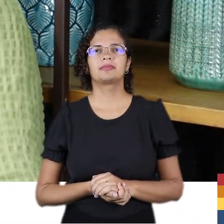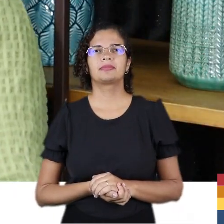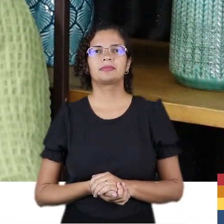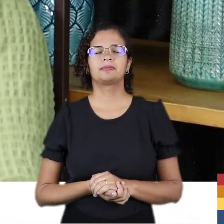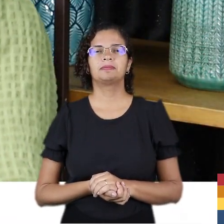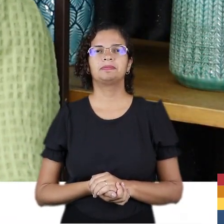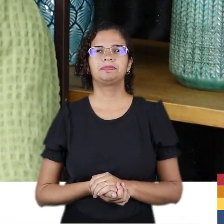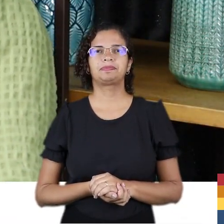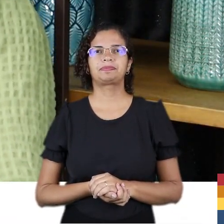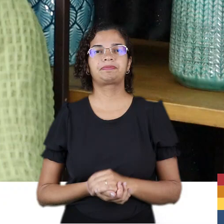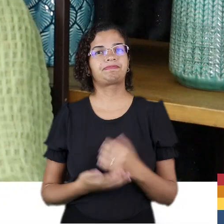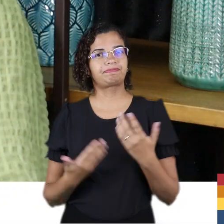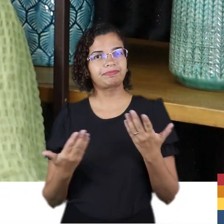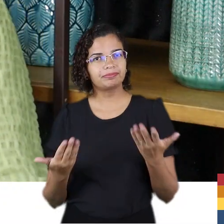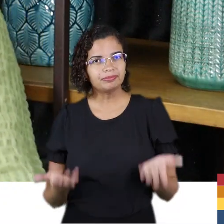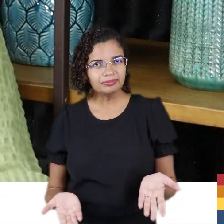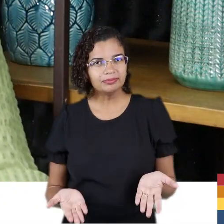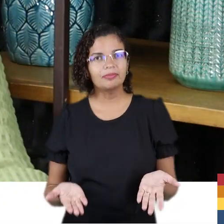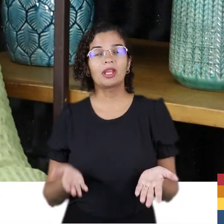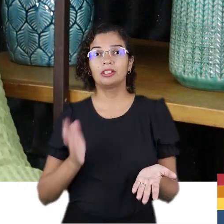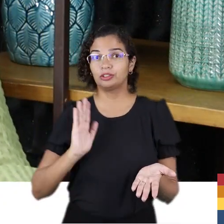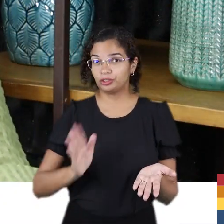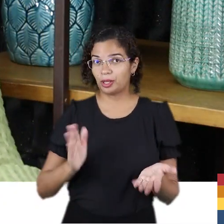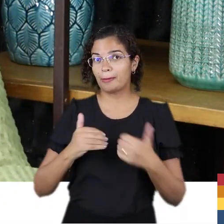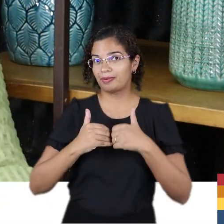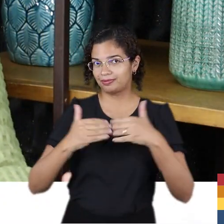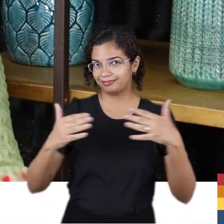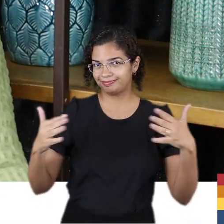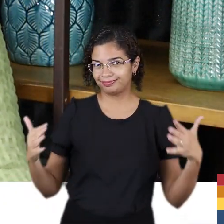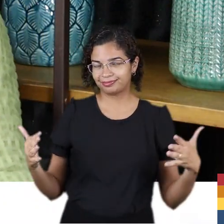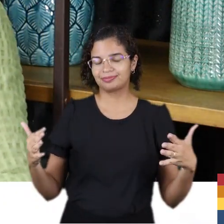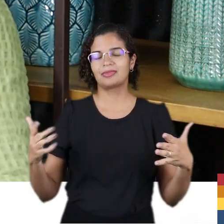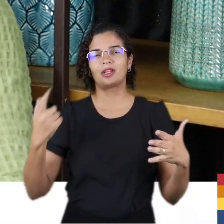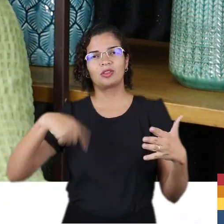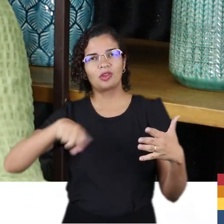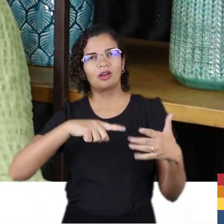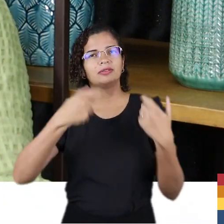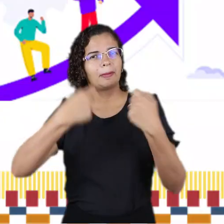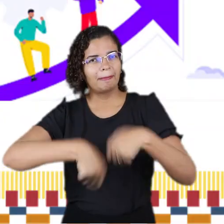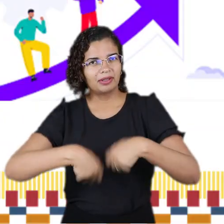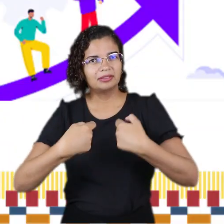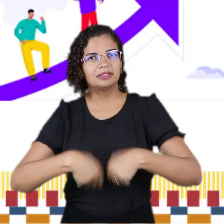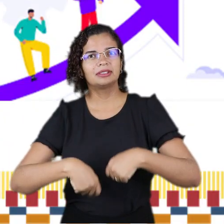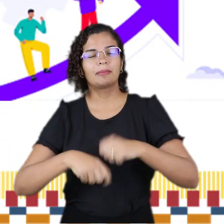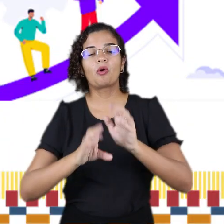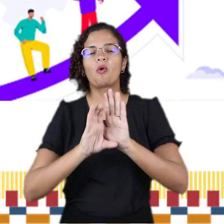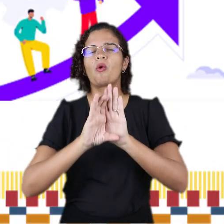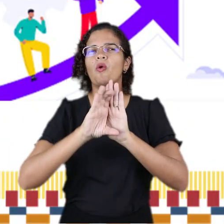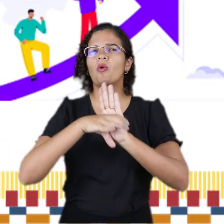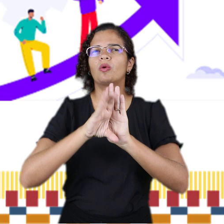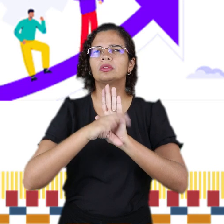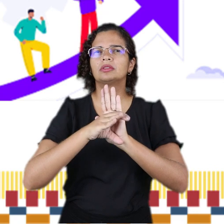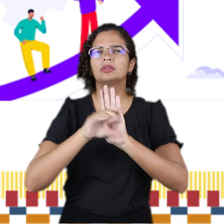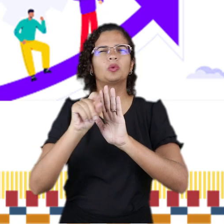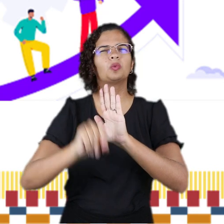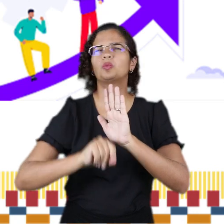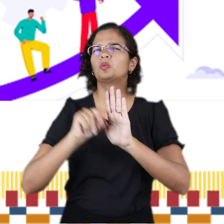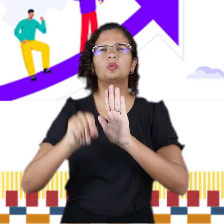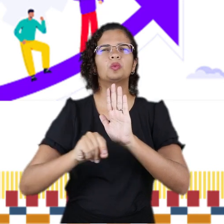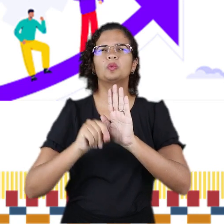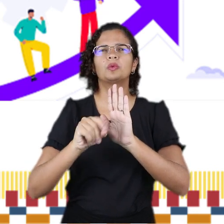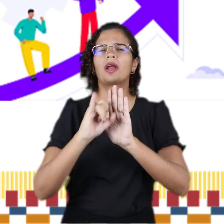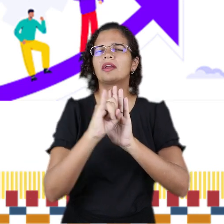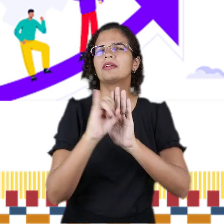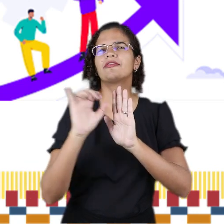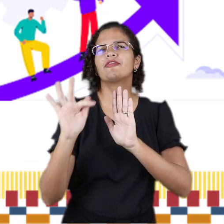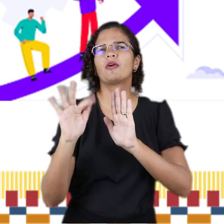Então, já para começo de conversa, né? A gente precisa conceituar, né? O que que são esses itinerários formativos, né? E aí a